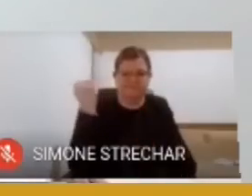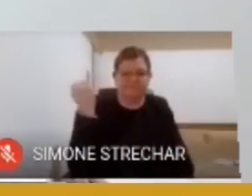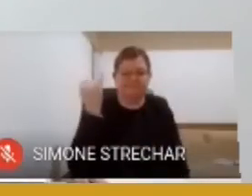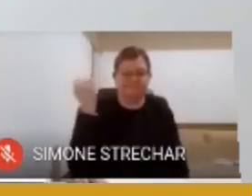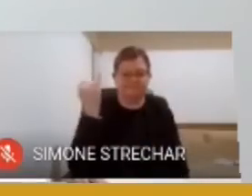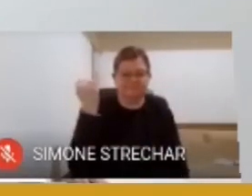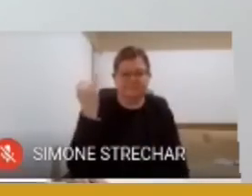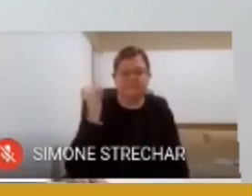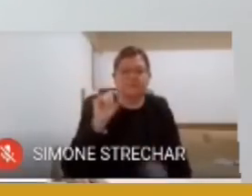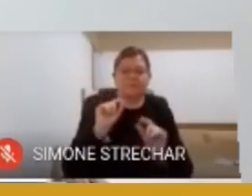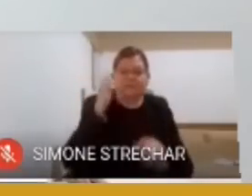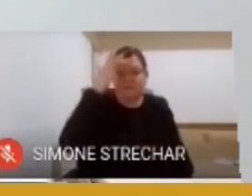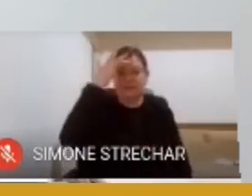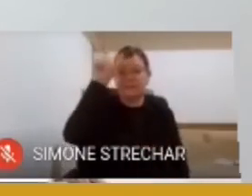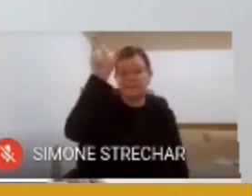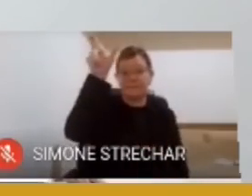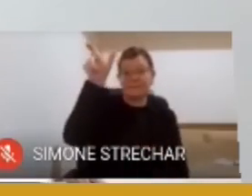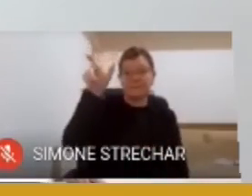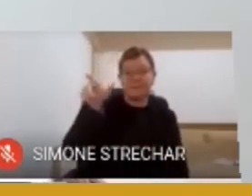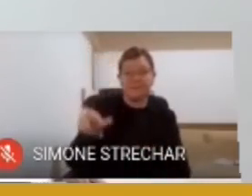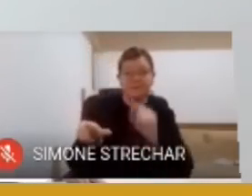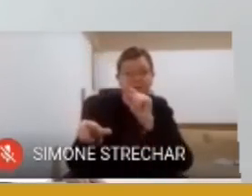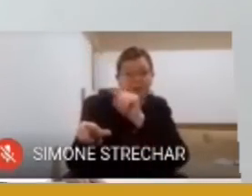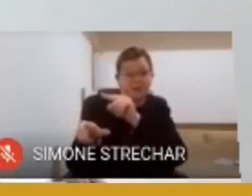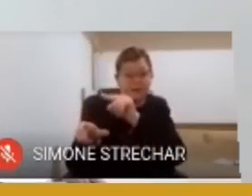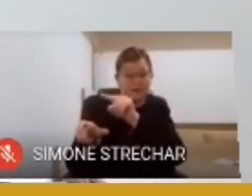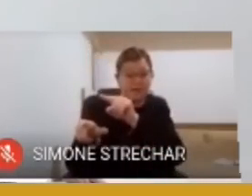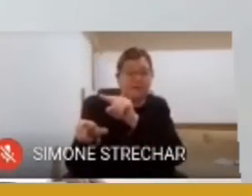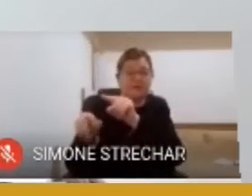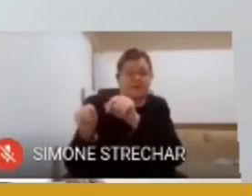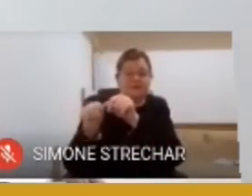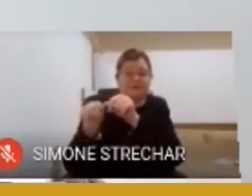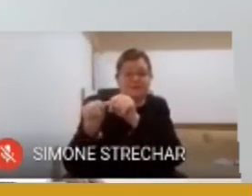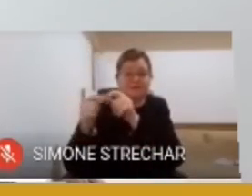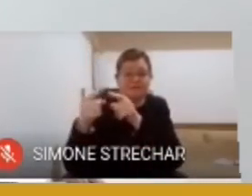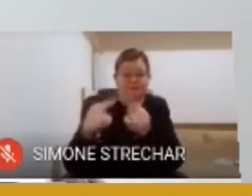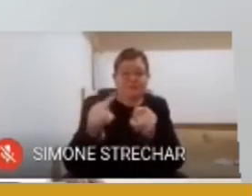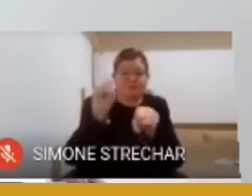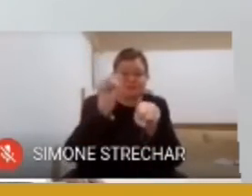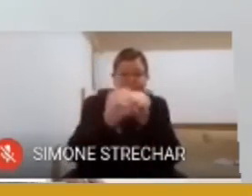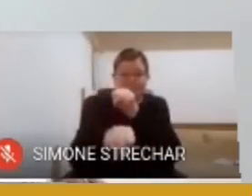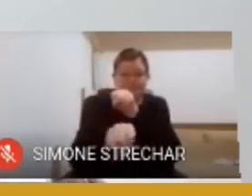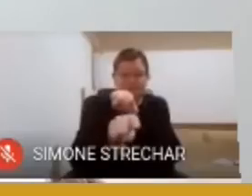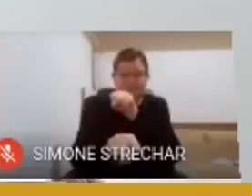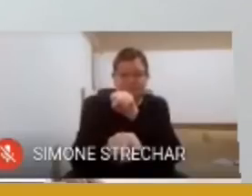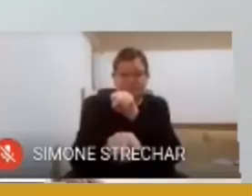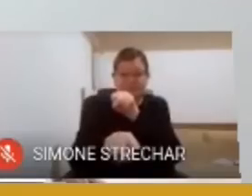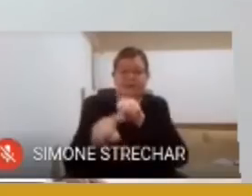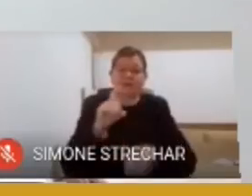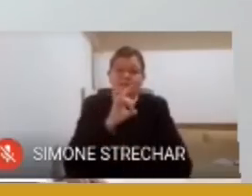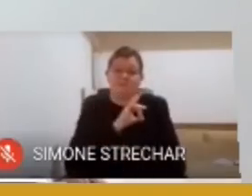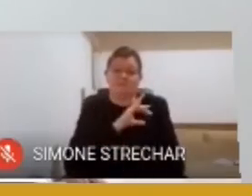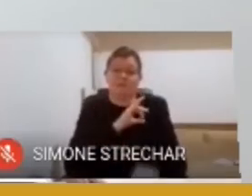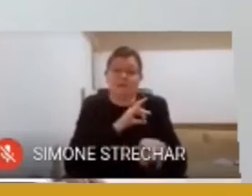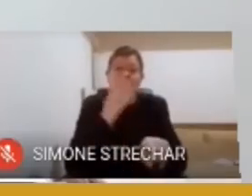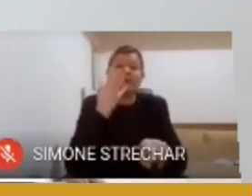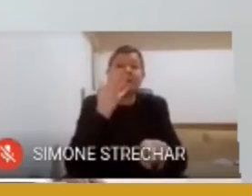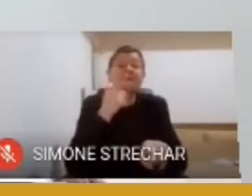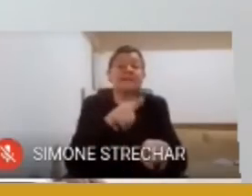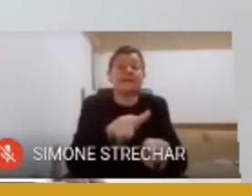criança empoderada, tá? Então, por exemplo, um abusador, ele não chega abusando sexualmente de uma criança. Ele